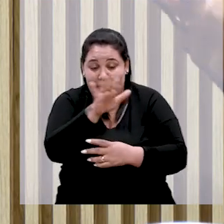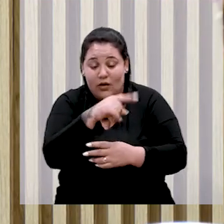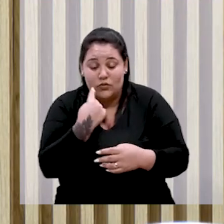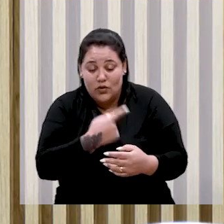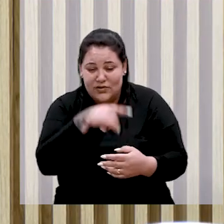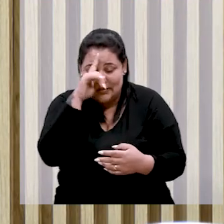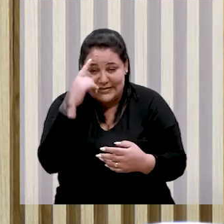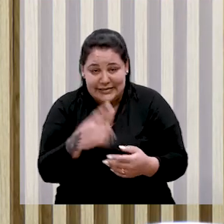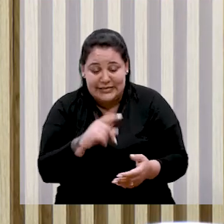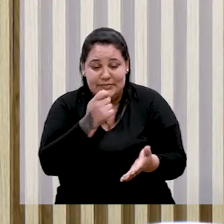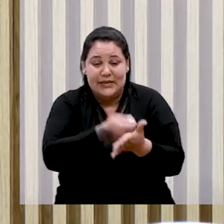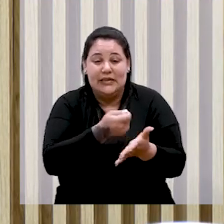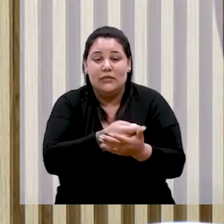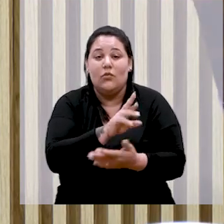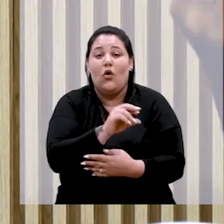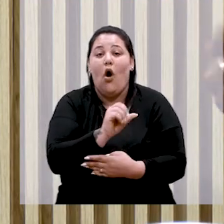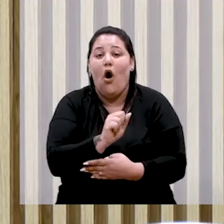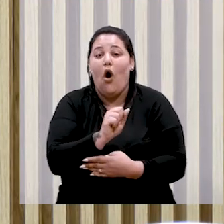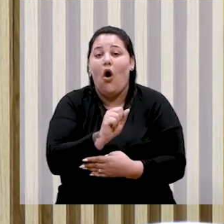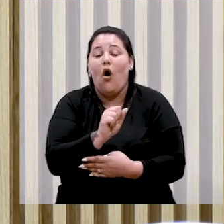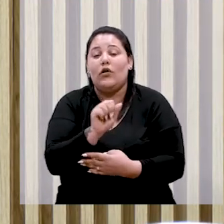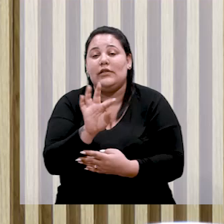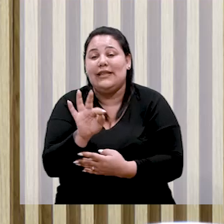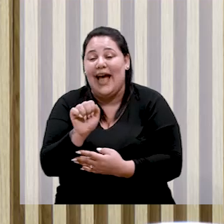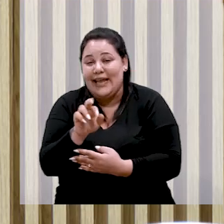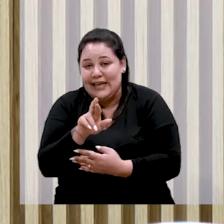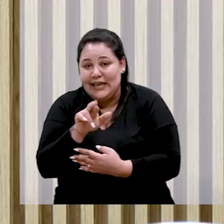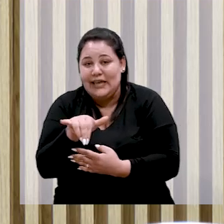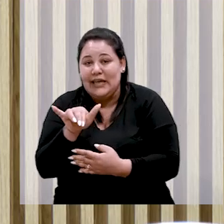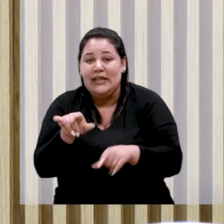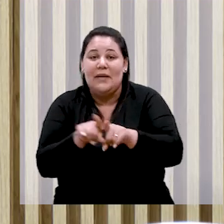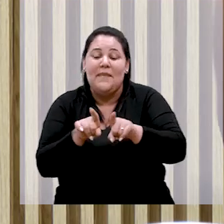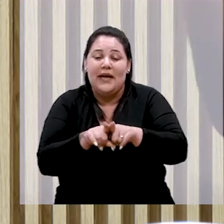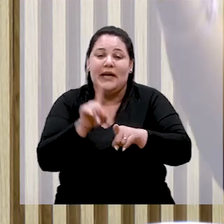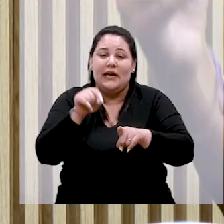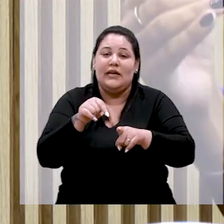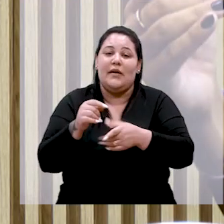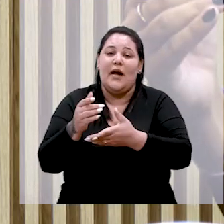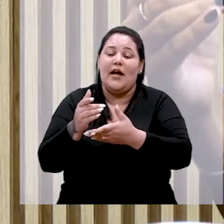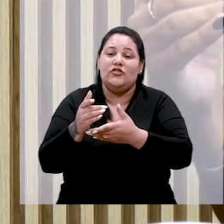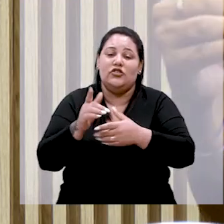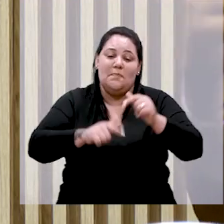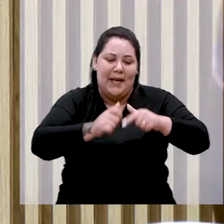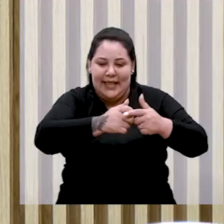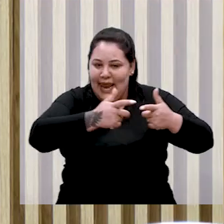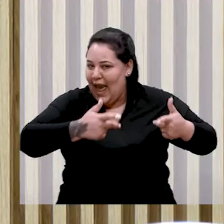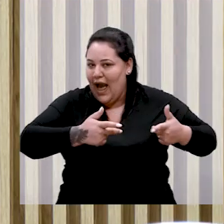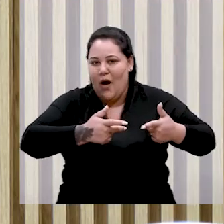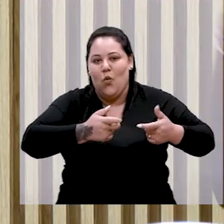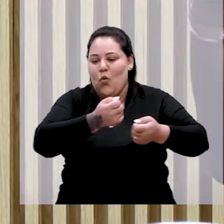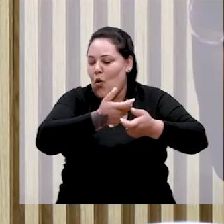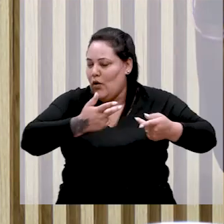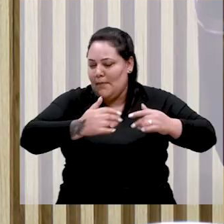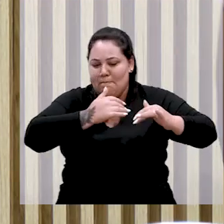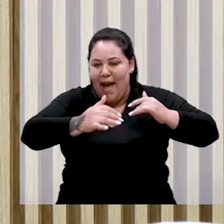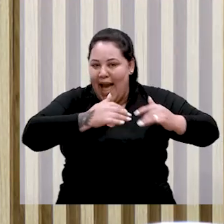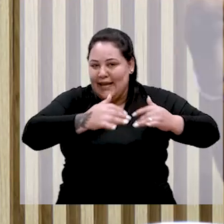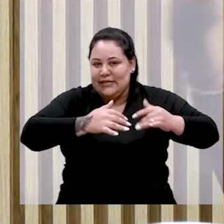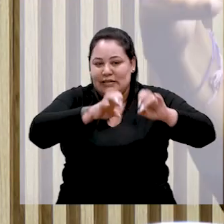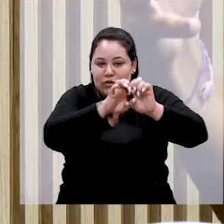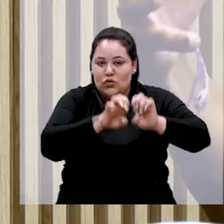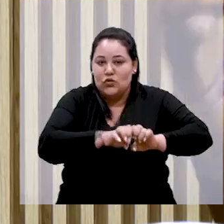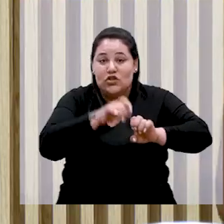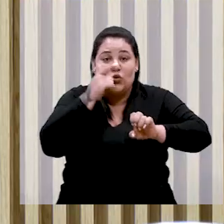gente batalhou, o Rotary foi sensacional, então trouxe os recursos para equipamentos do banco de leite, né? Que na estrutura a